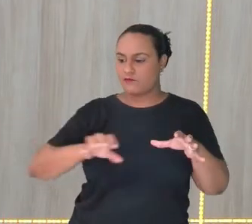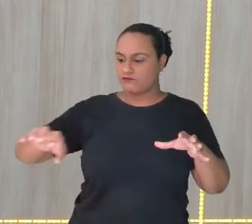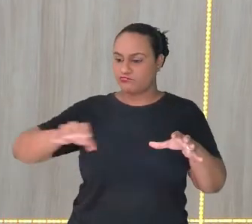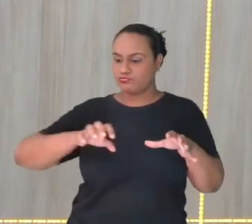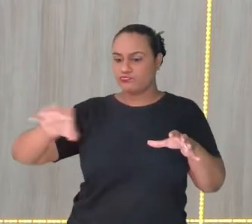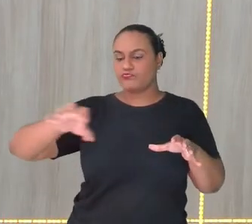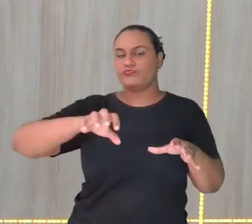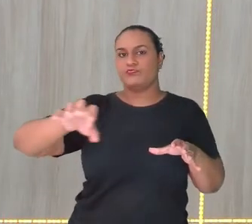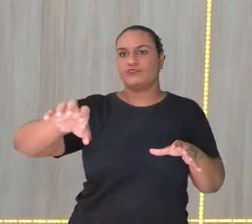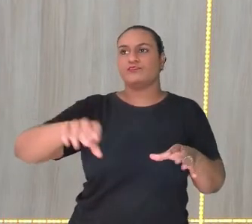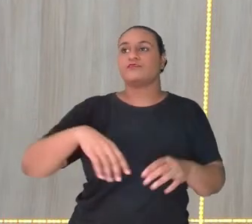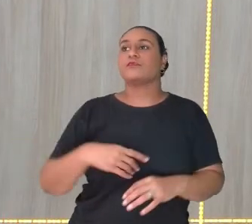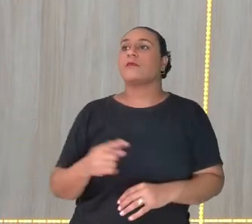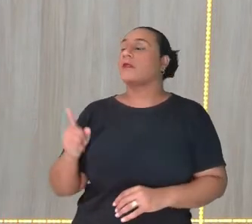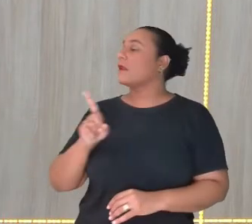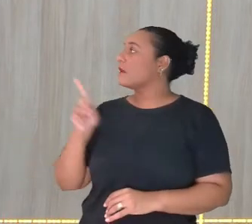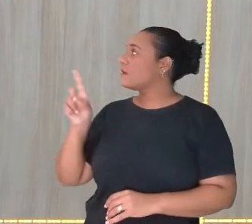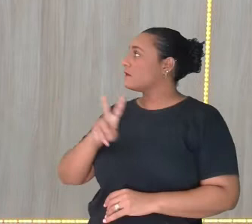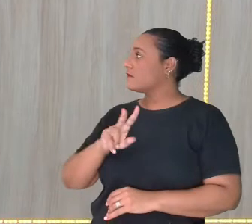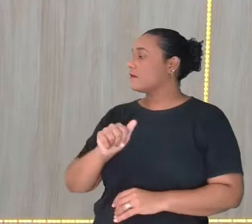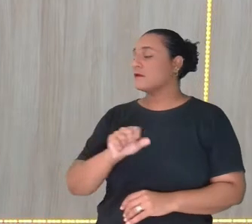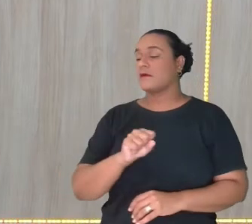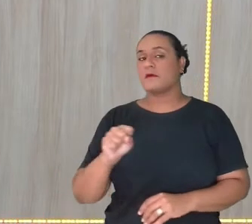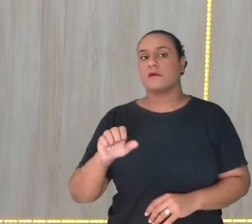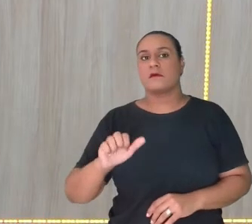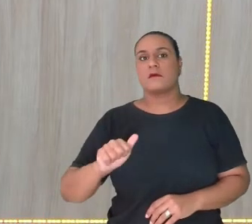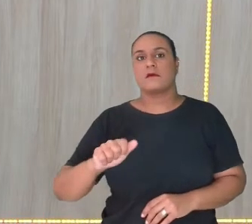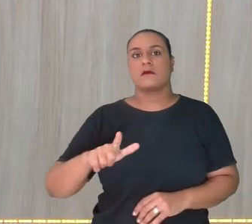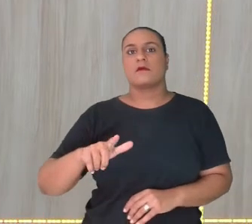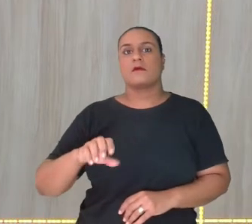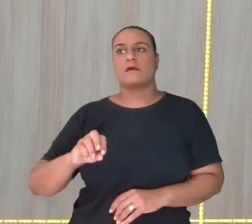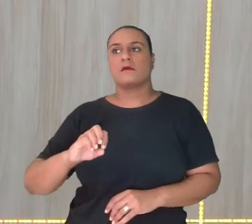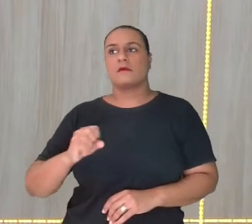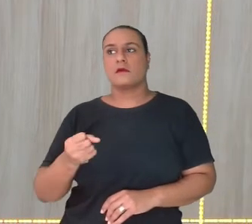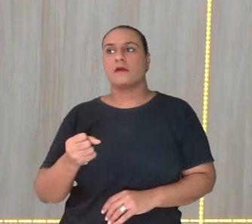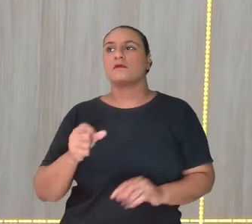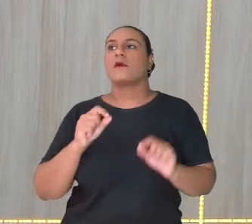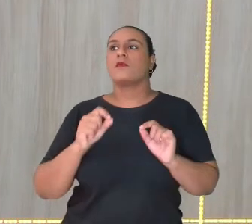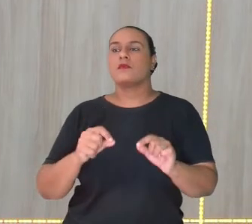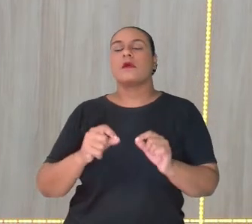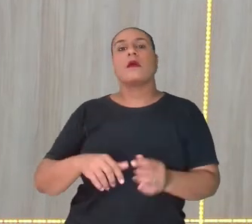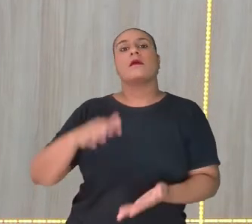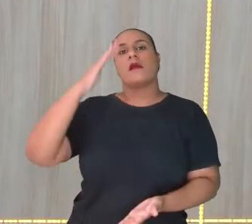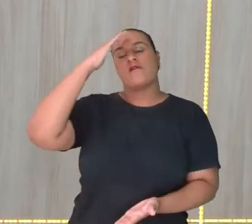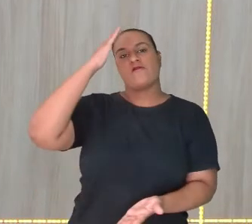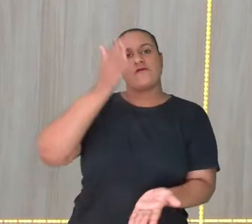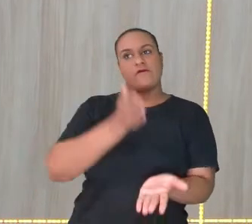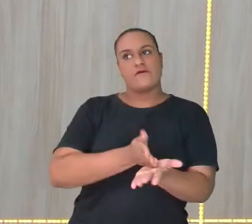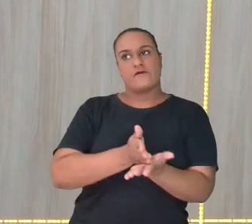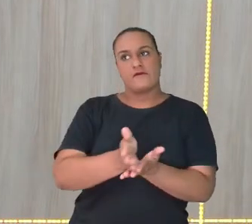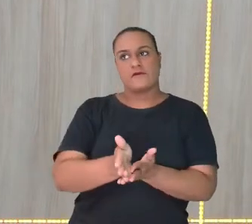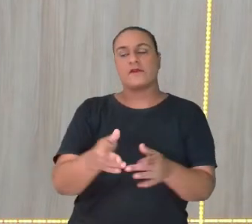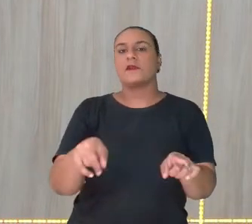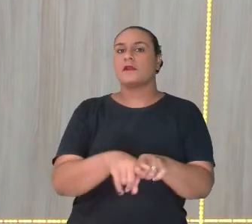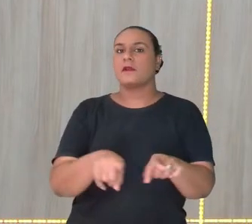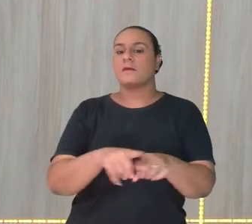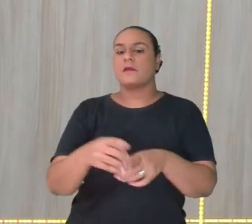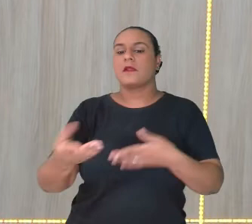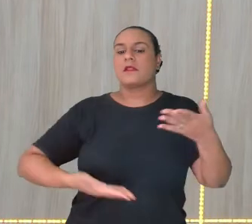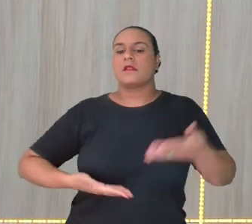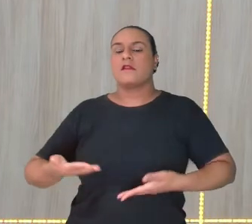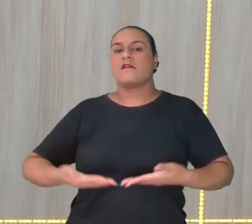esses, em contrapartida, devolvem, né, para o seu senhor fidelidade e